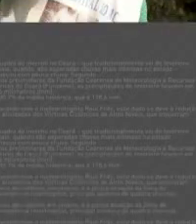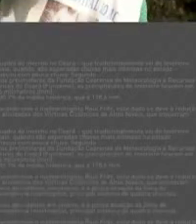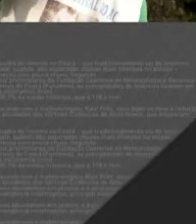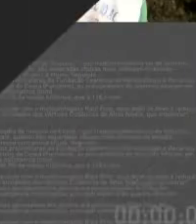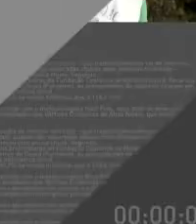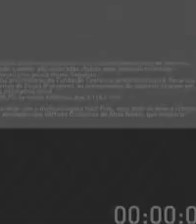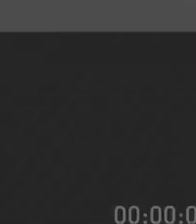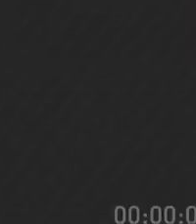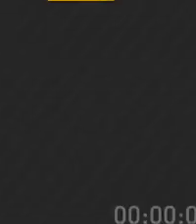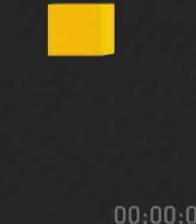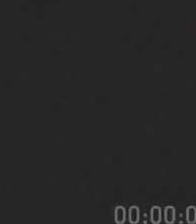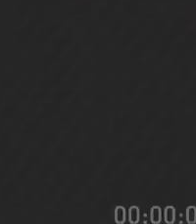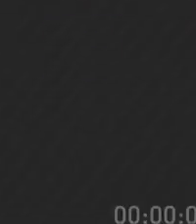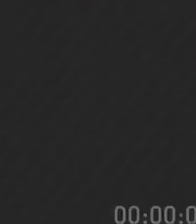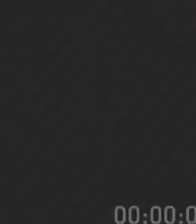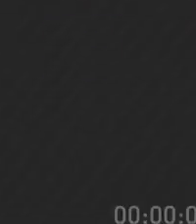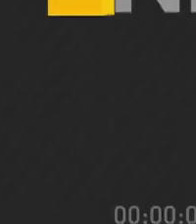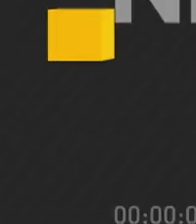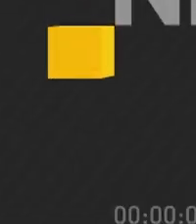ae